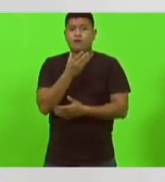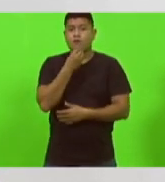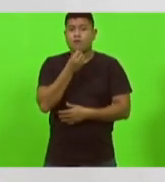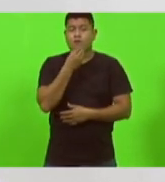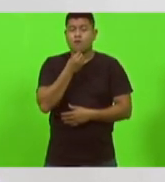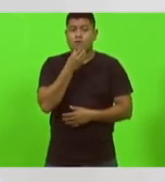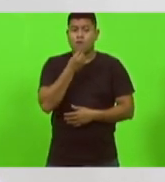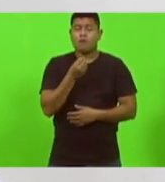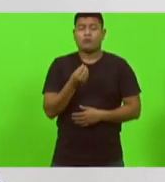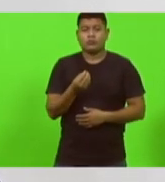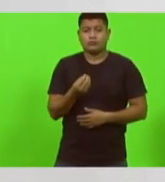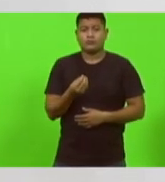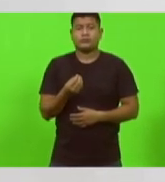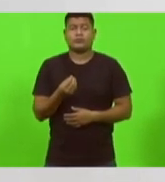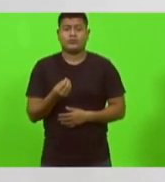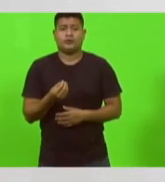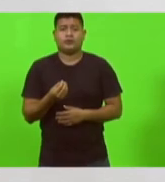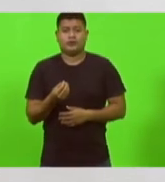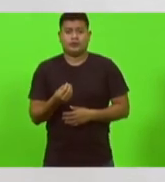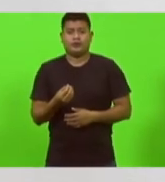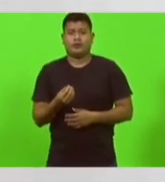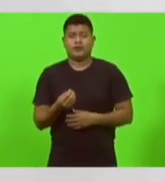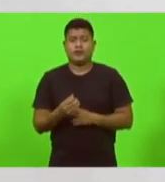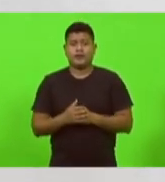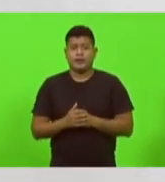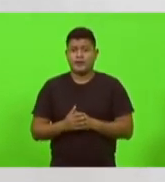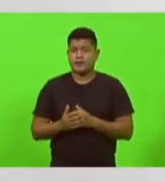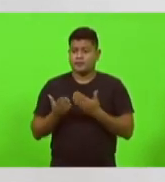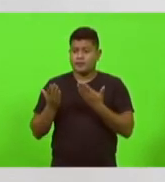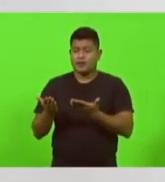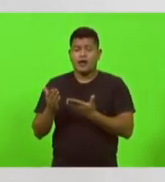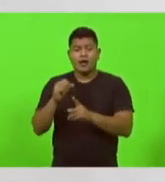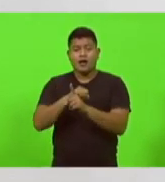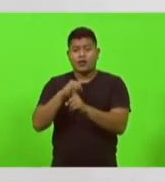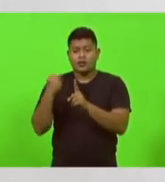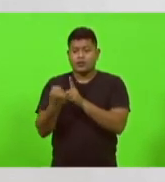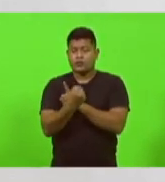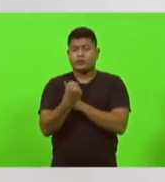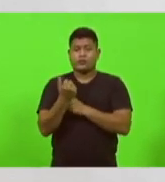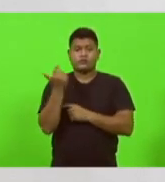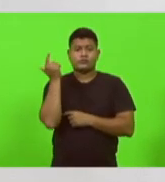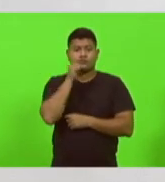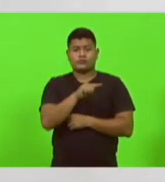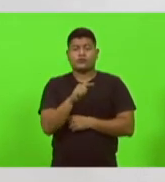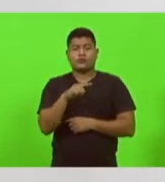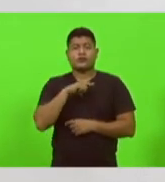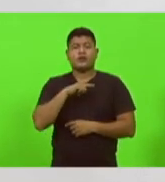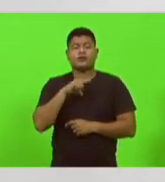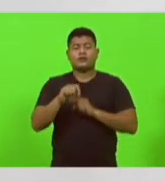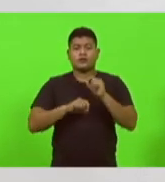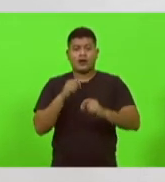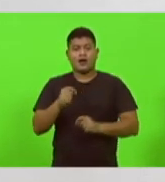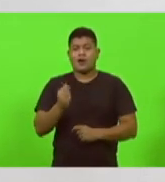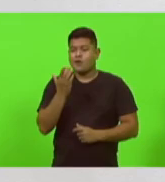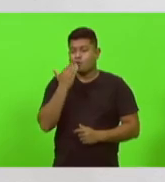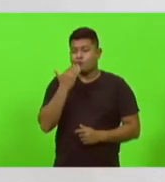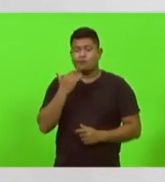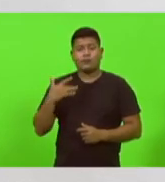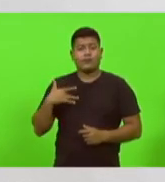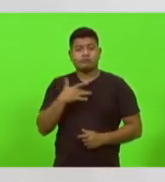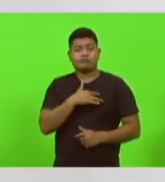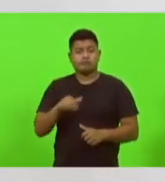para produzir o alimento, para que a sociedade como um todo tenha o acesso a um alimento, e um alimento saudável